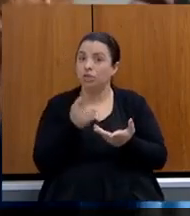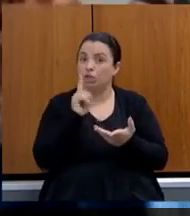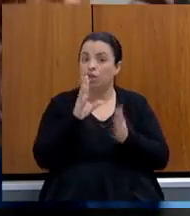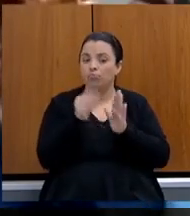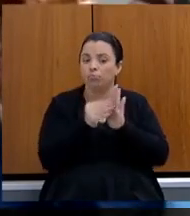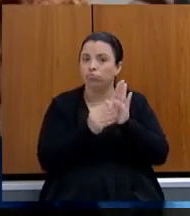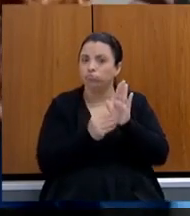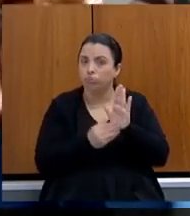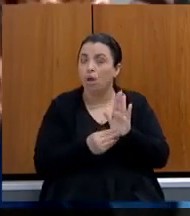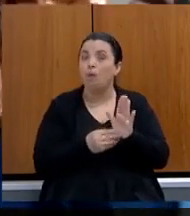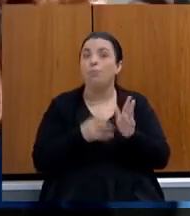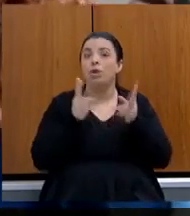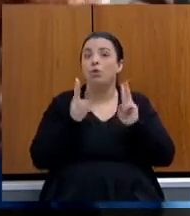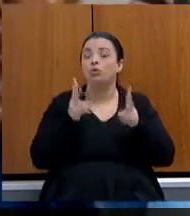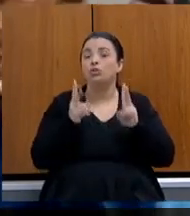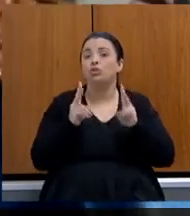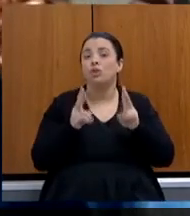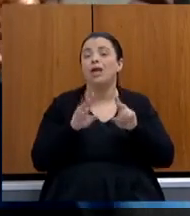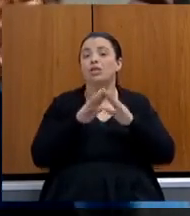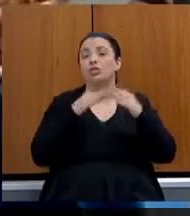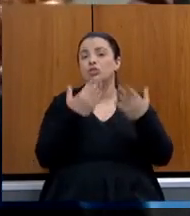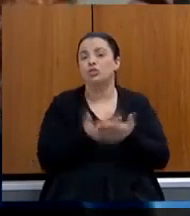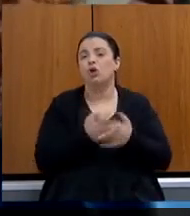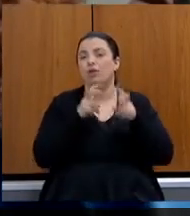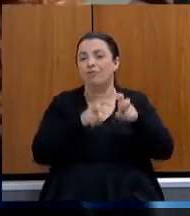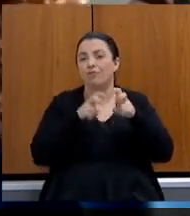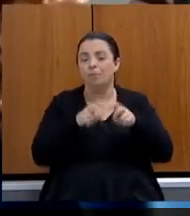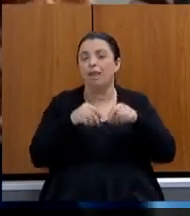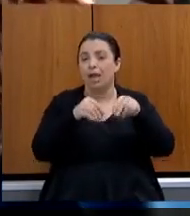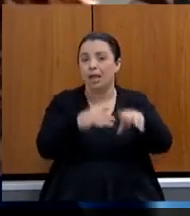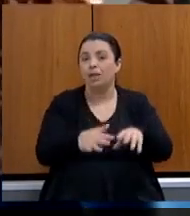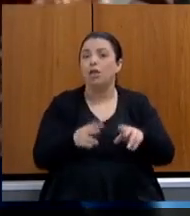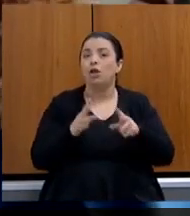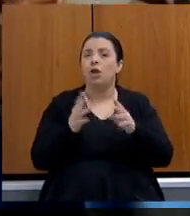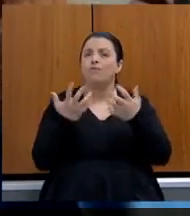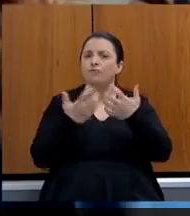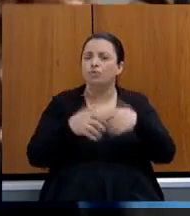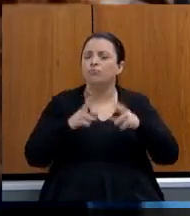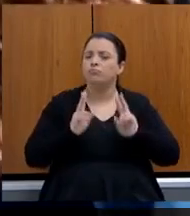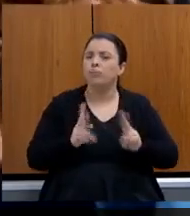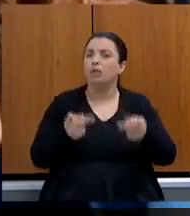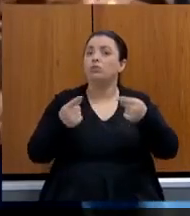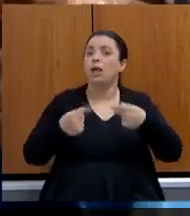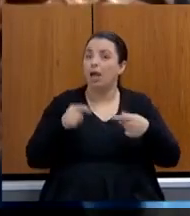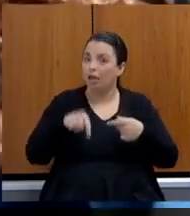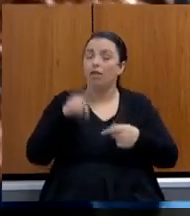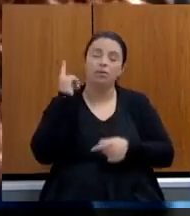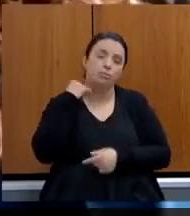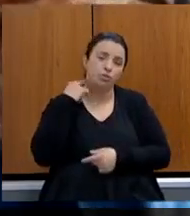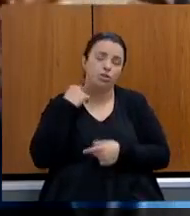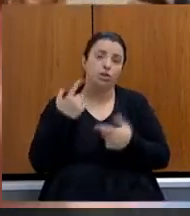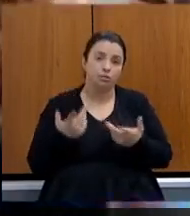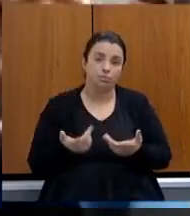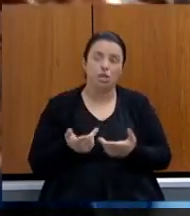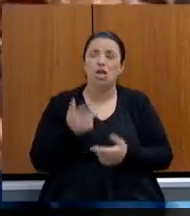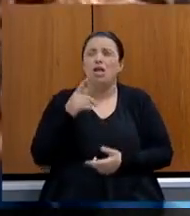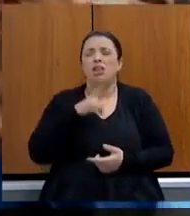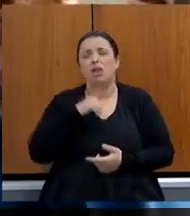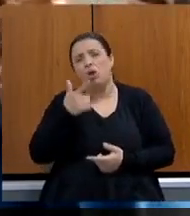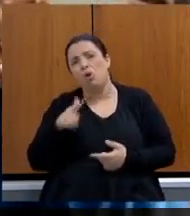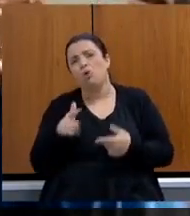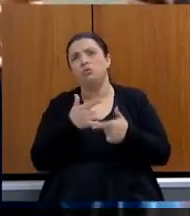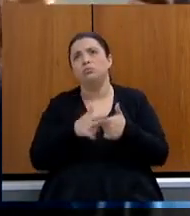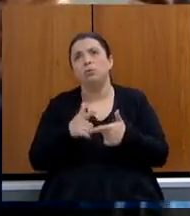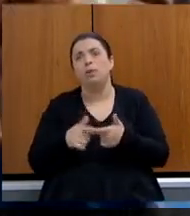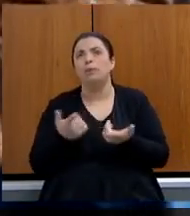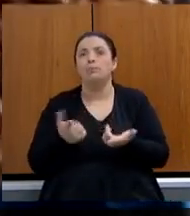para manter as escolas famílias agrícolas em funcionamento aqui em Minas Gerais e nós temos os problemas que fazer corrente leva o atraso do